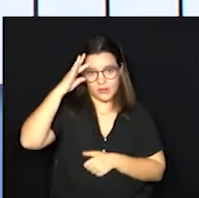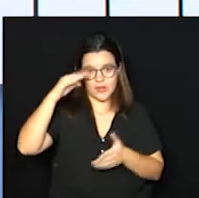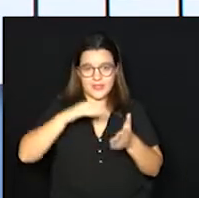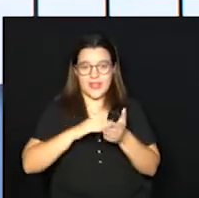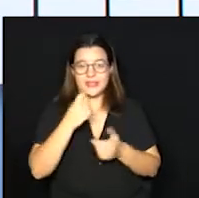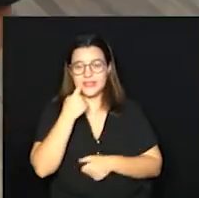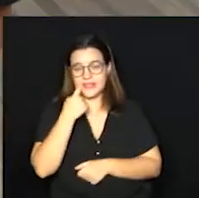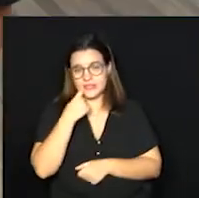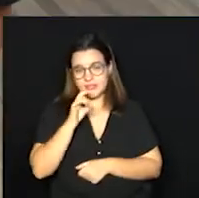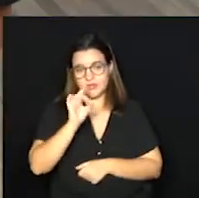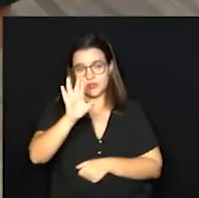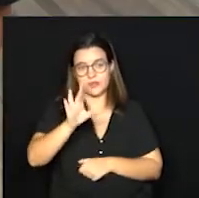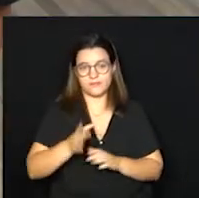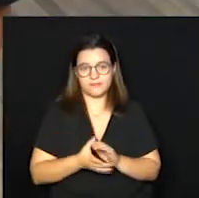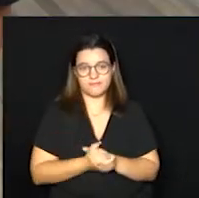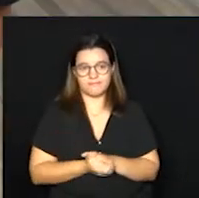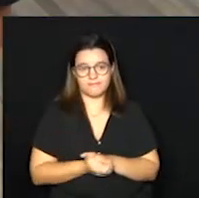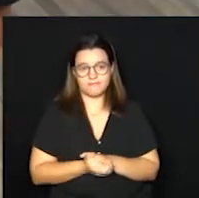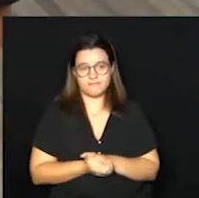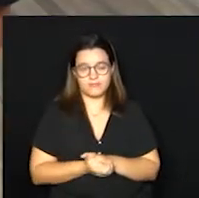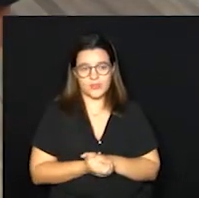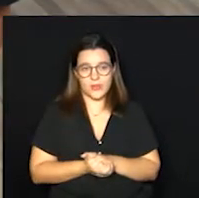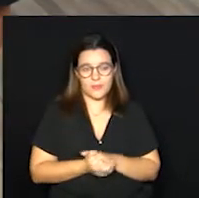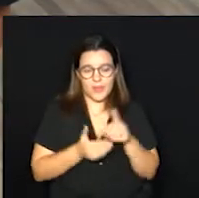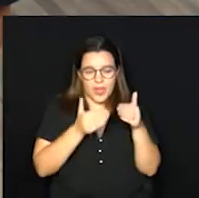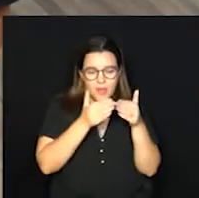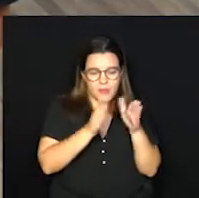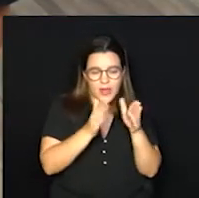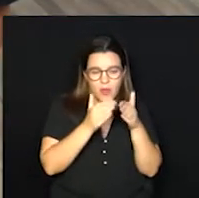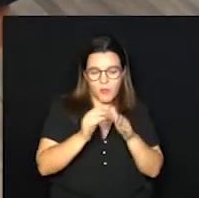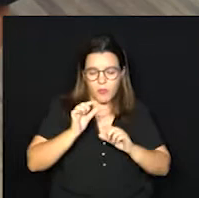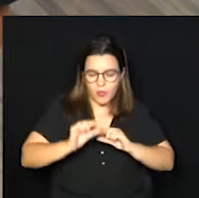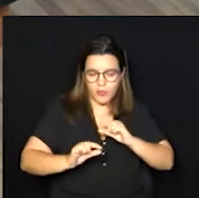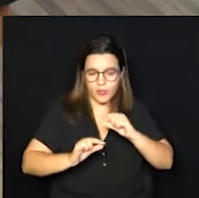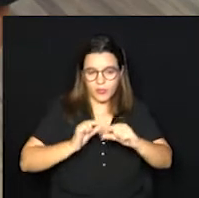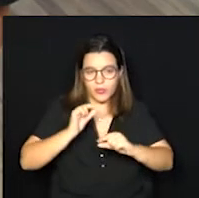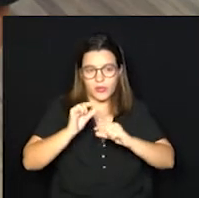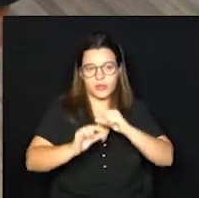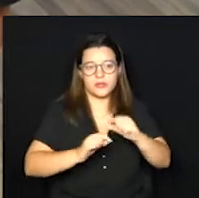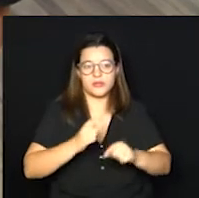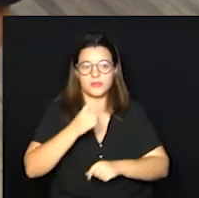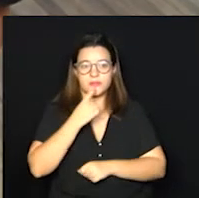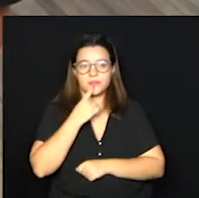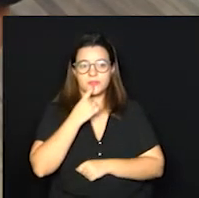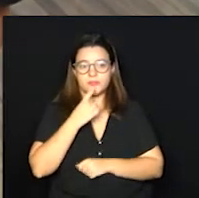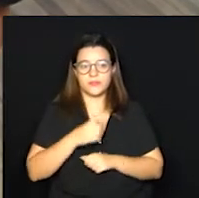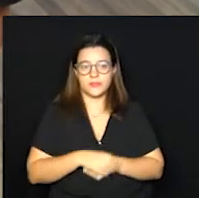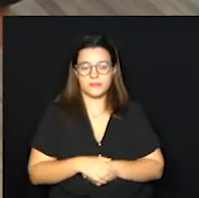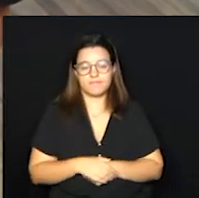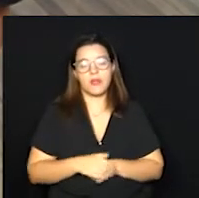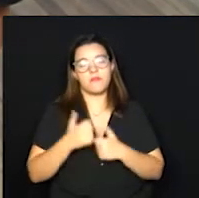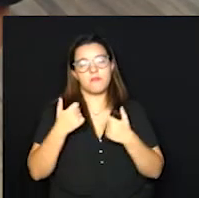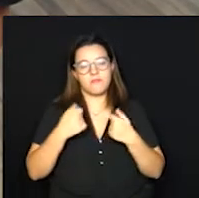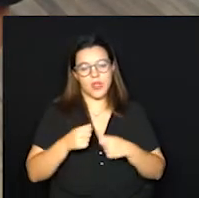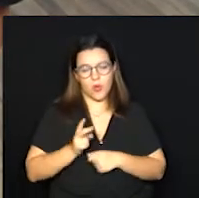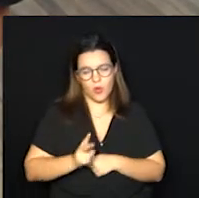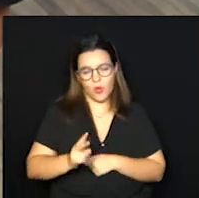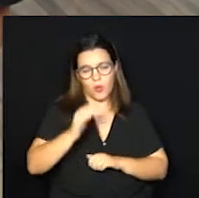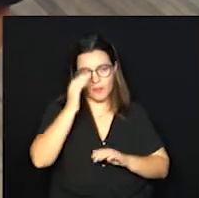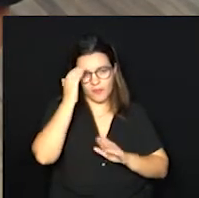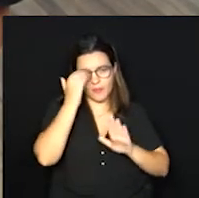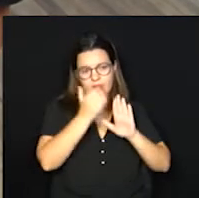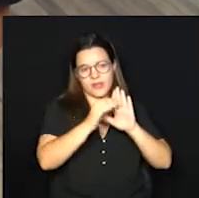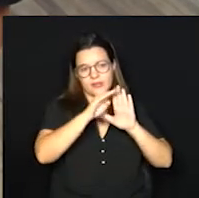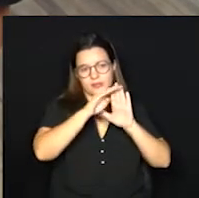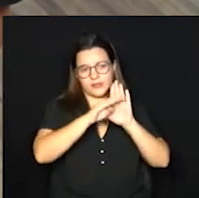sexta-feira. Lembrando que toda essa reabertura que acontece na cidade de Campinas com todos os protocolos de segurança.